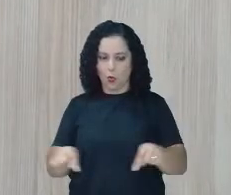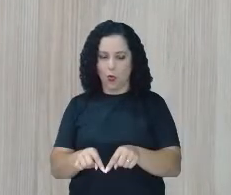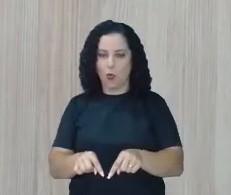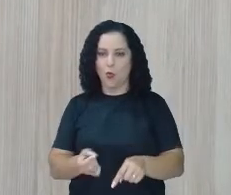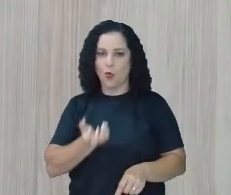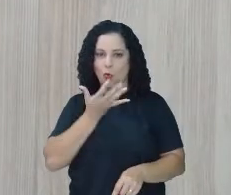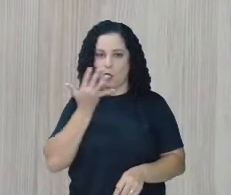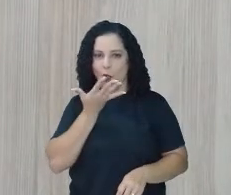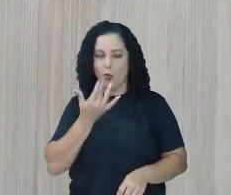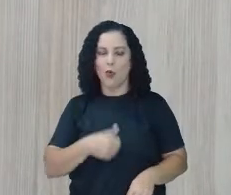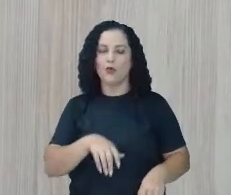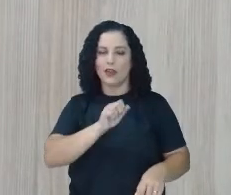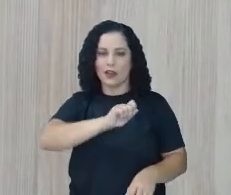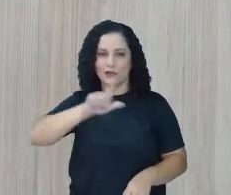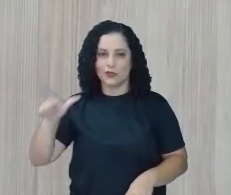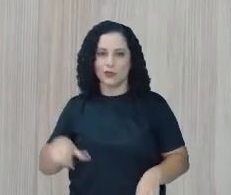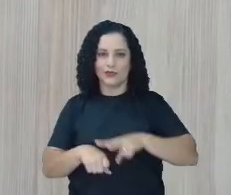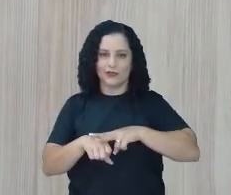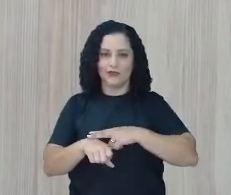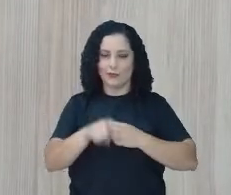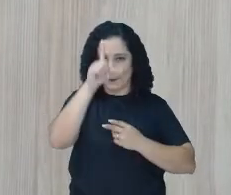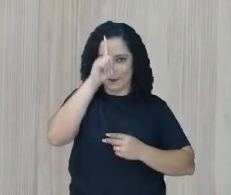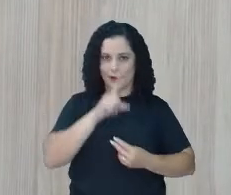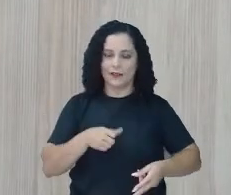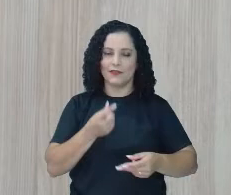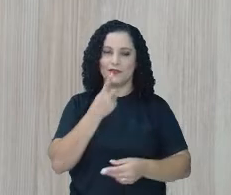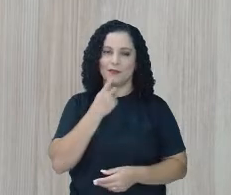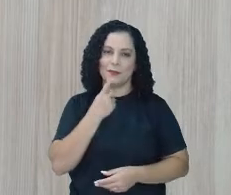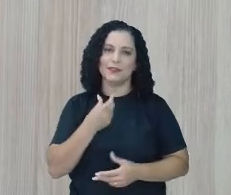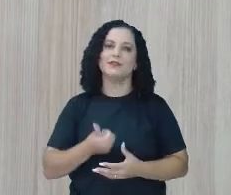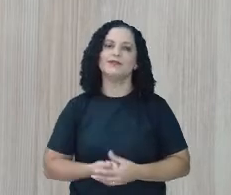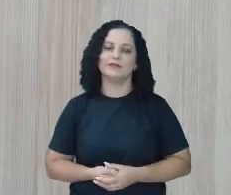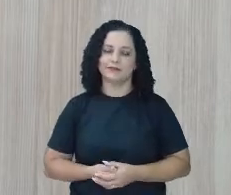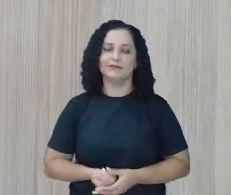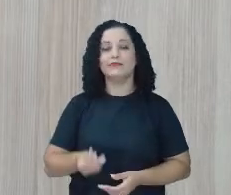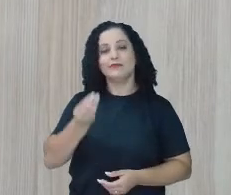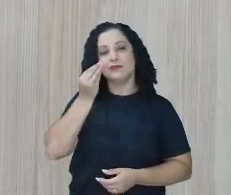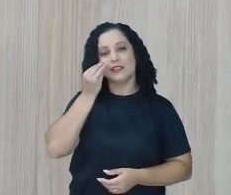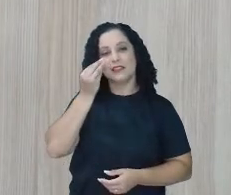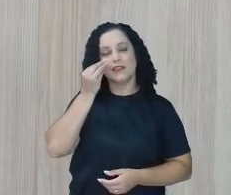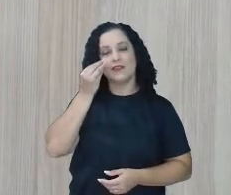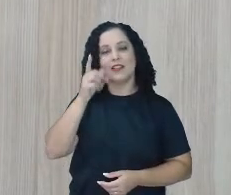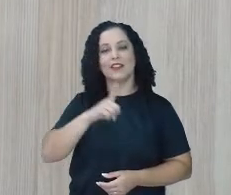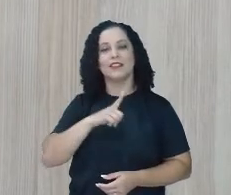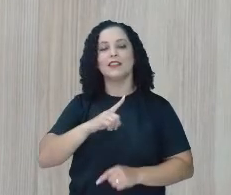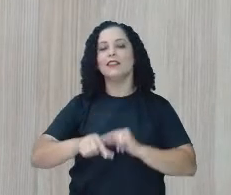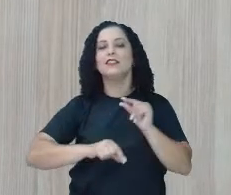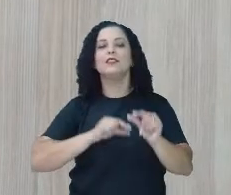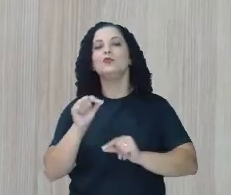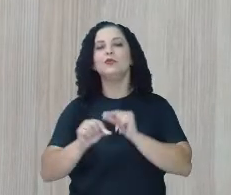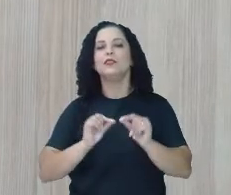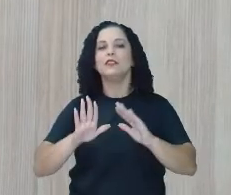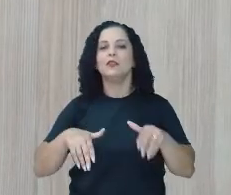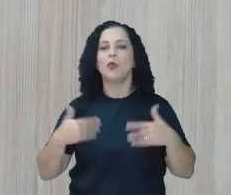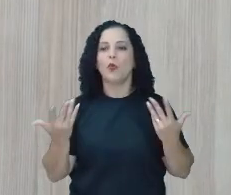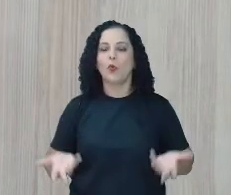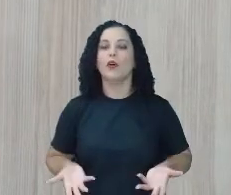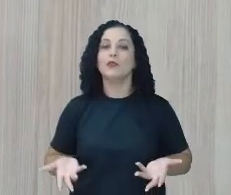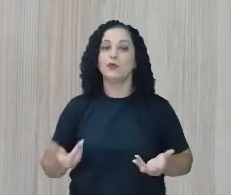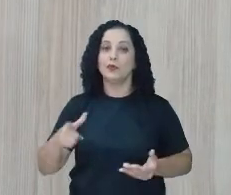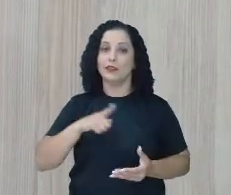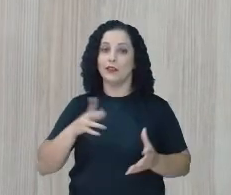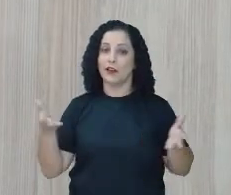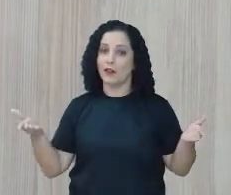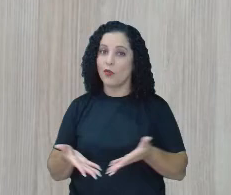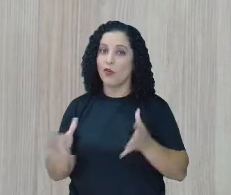azul, verde, amarelo e vermelho, certo? Então, você vai observar que quando a gente partir para o